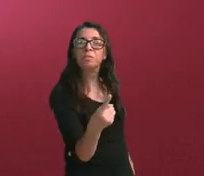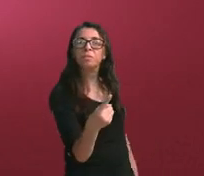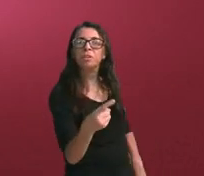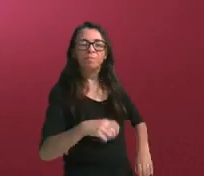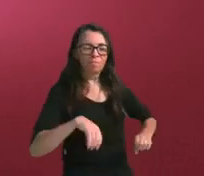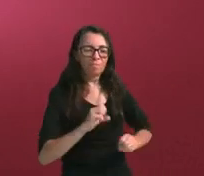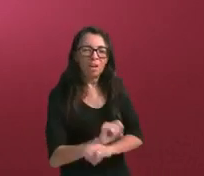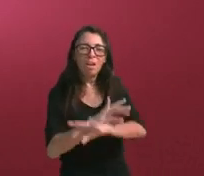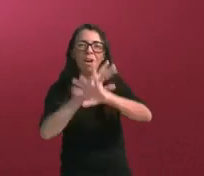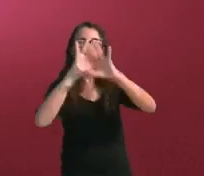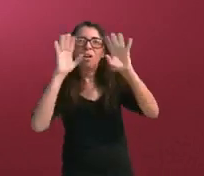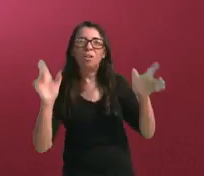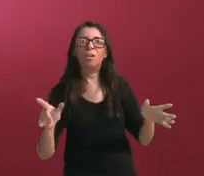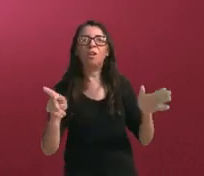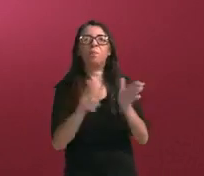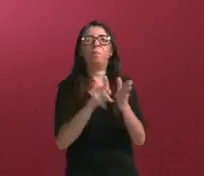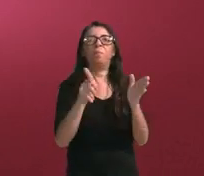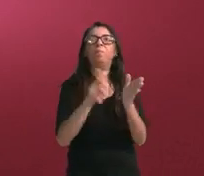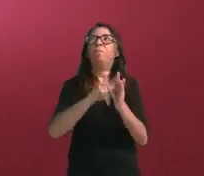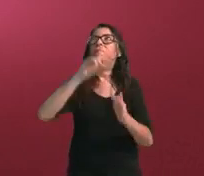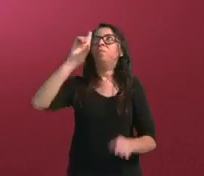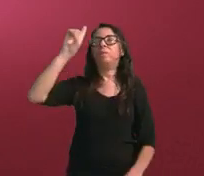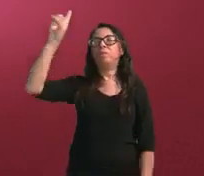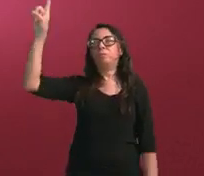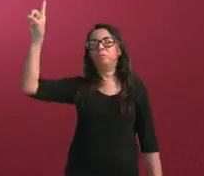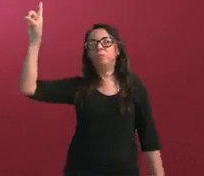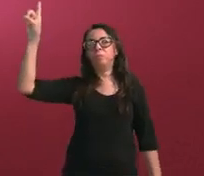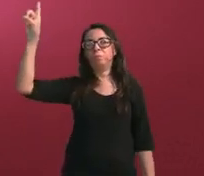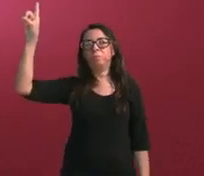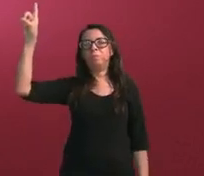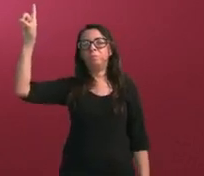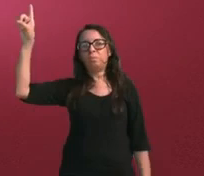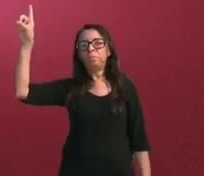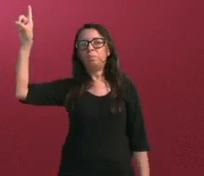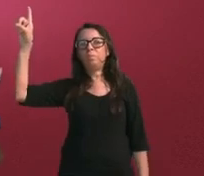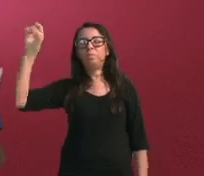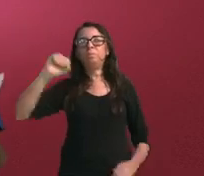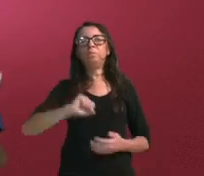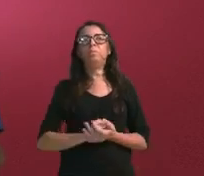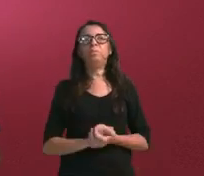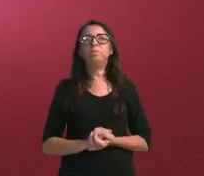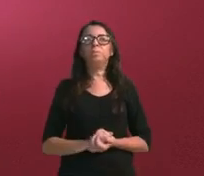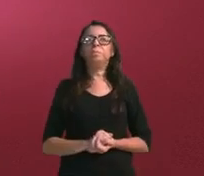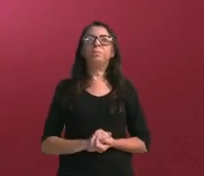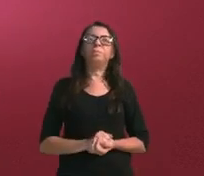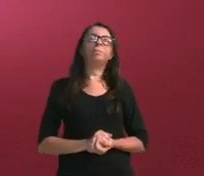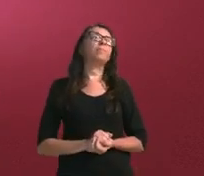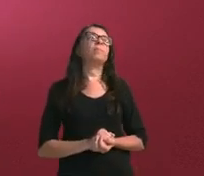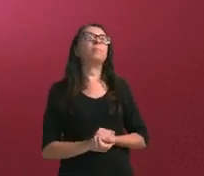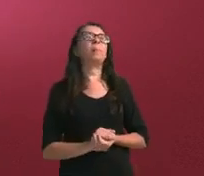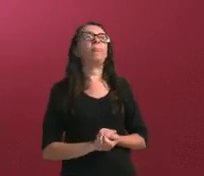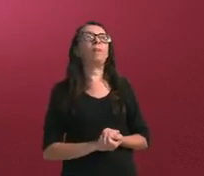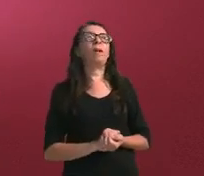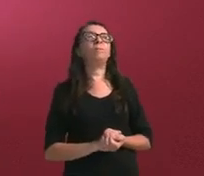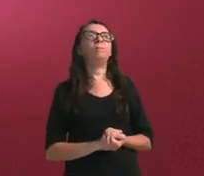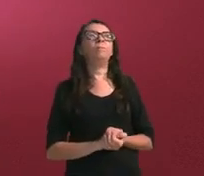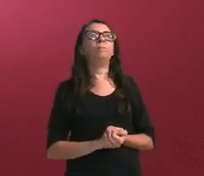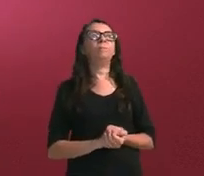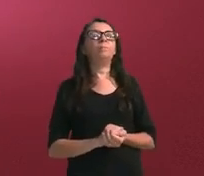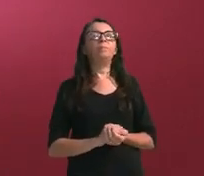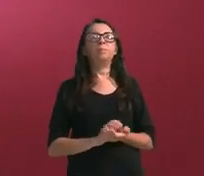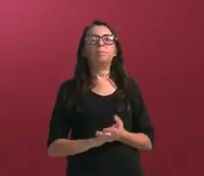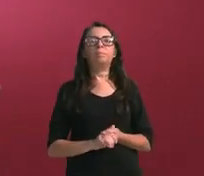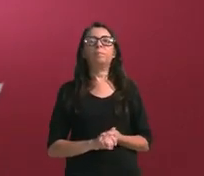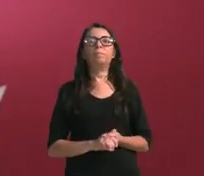o versículo de Paulo, 1 Coríntios, né? Do 1 ao 31, do verso 1, o capítulo 1, verso